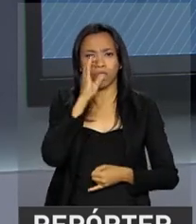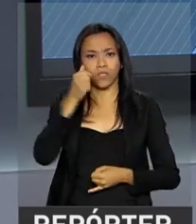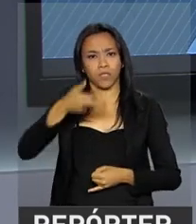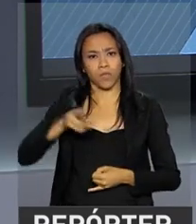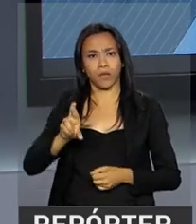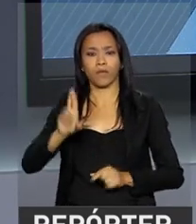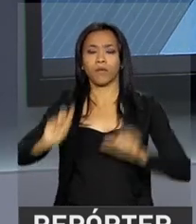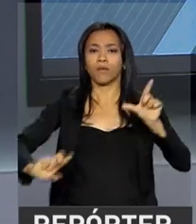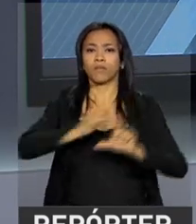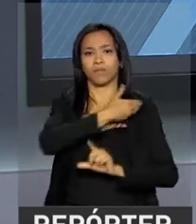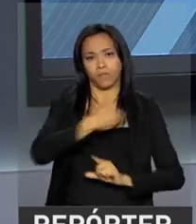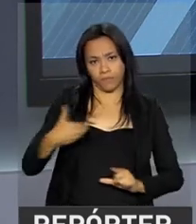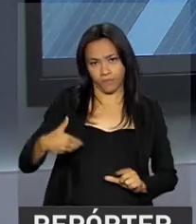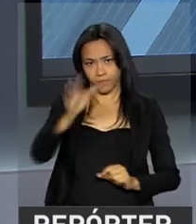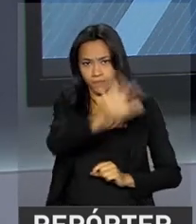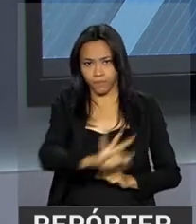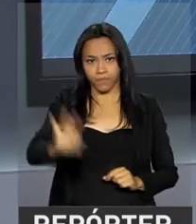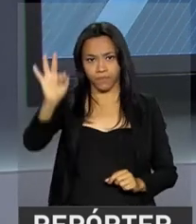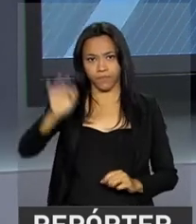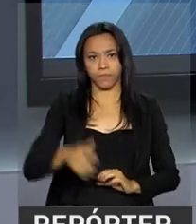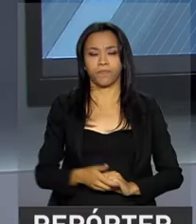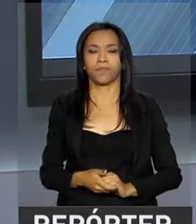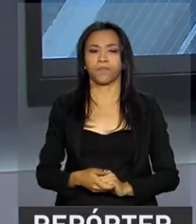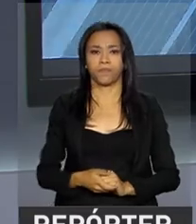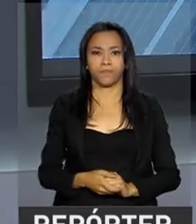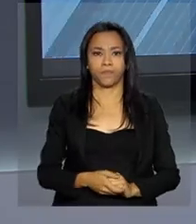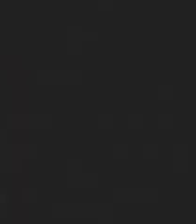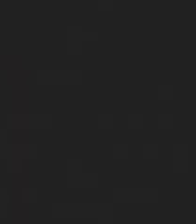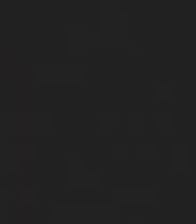na nbr a tv do governo federal